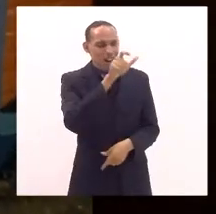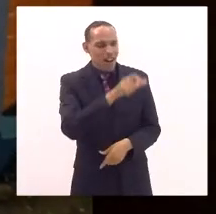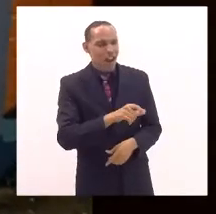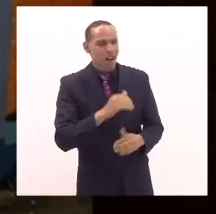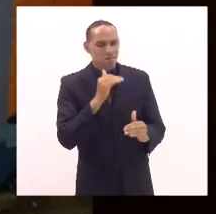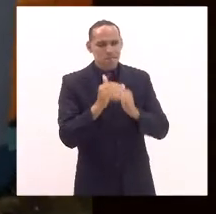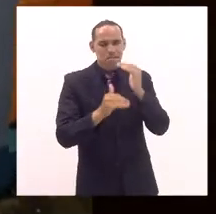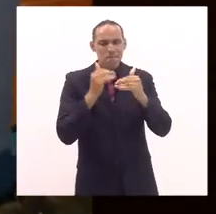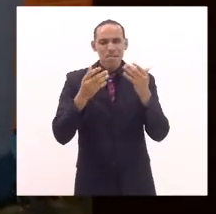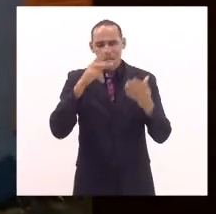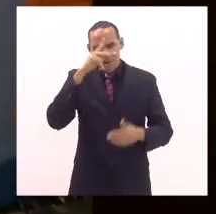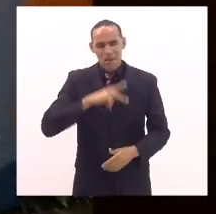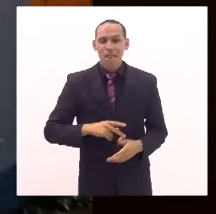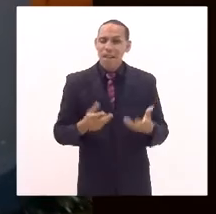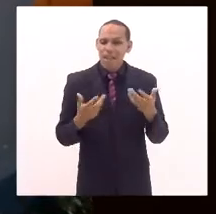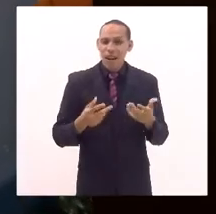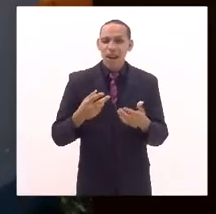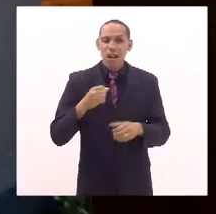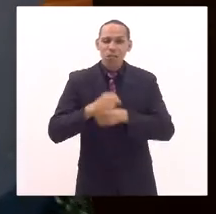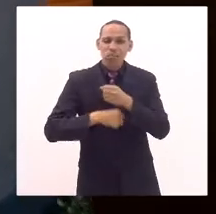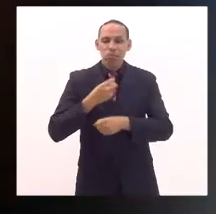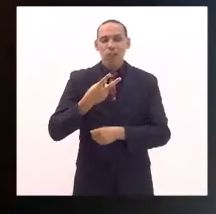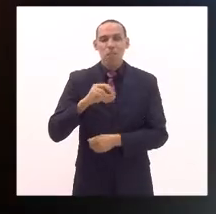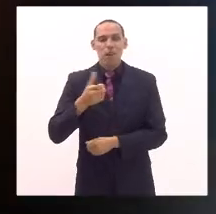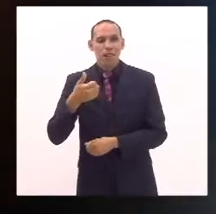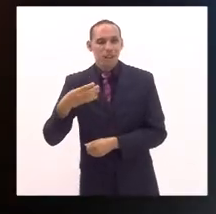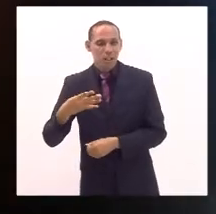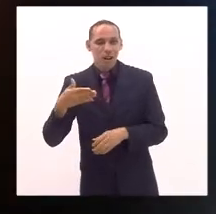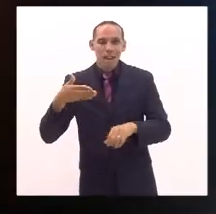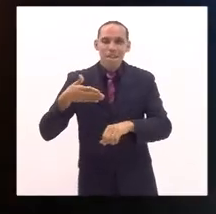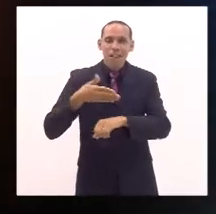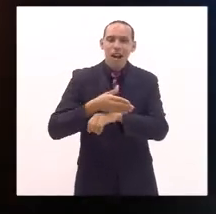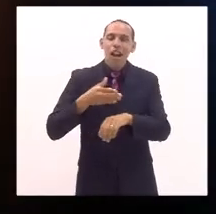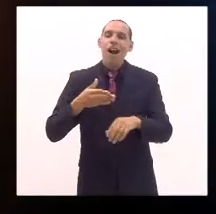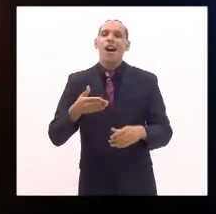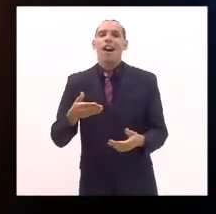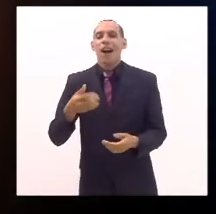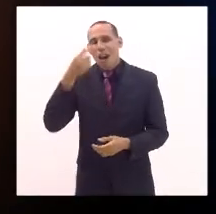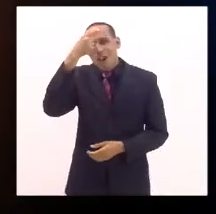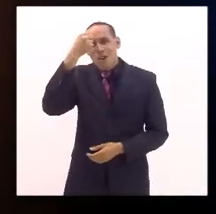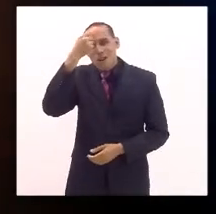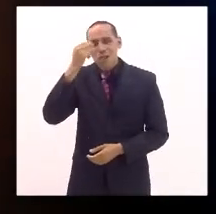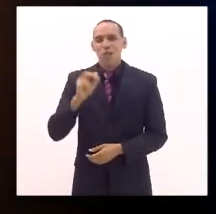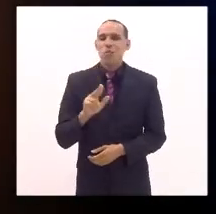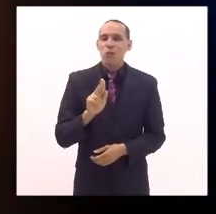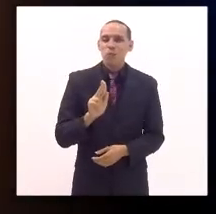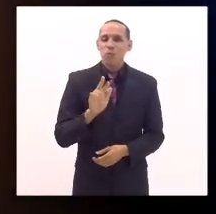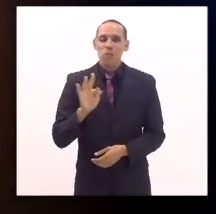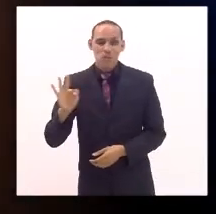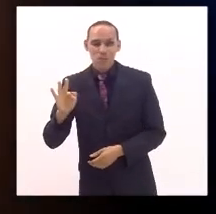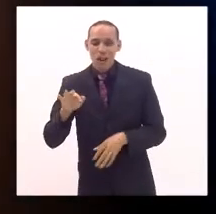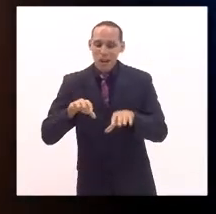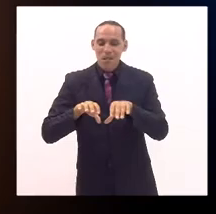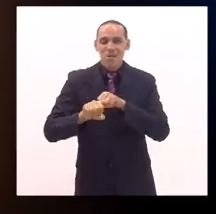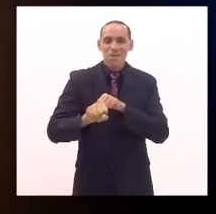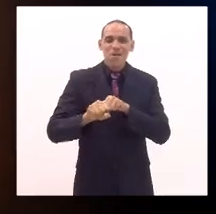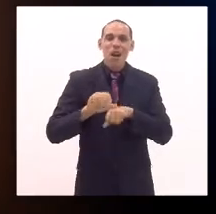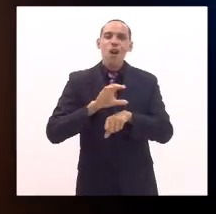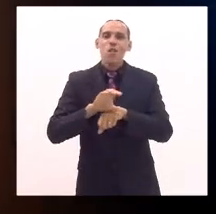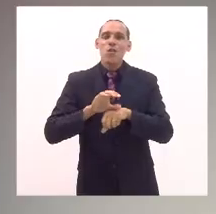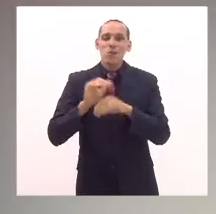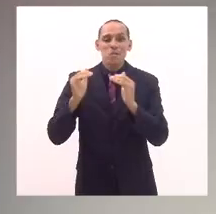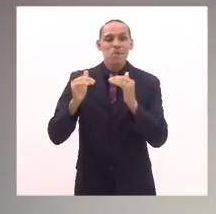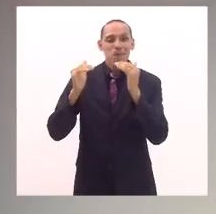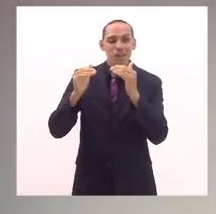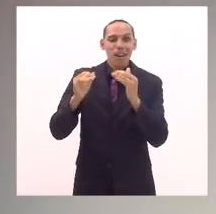aprimoramento pessoal, no ano de 2014, ingressou na Universidade Federal Fluminense, onde se formou no curso superior